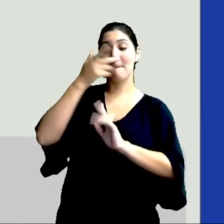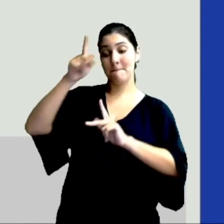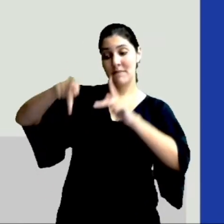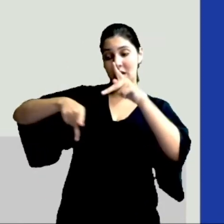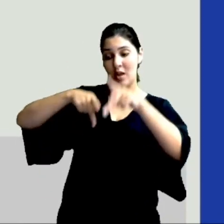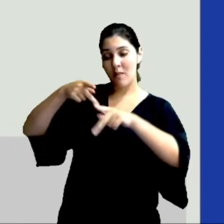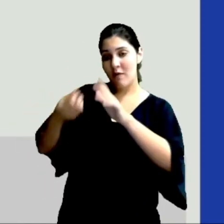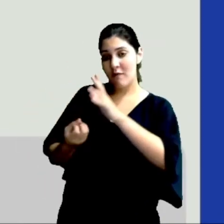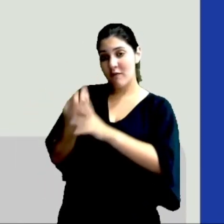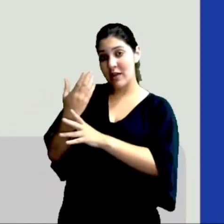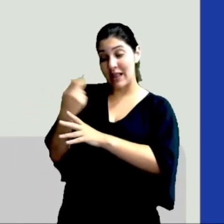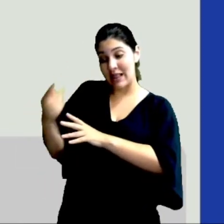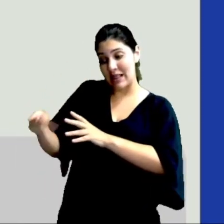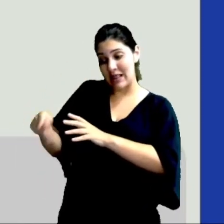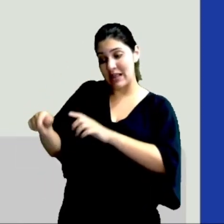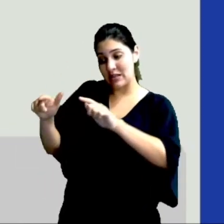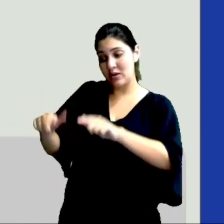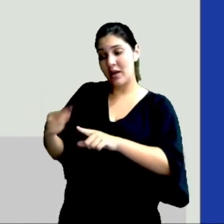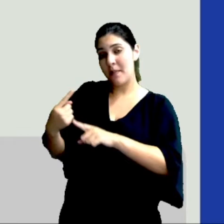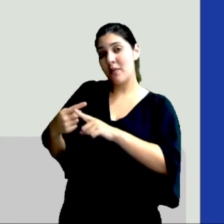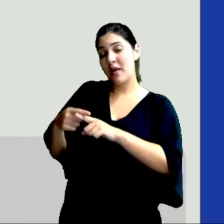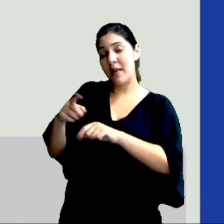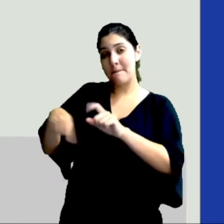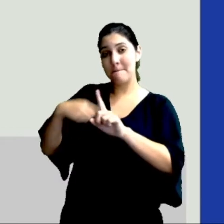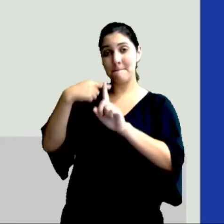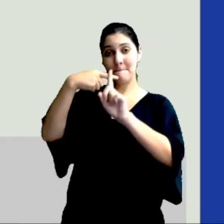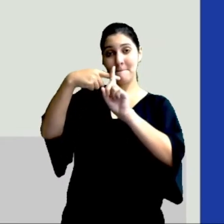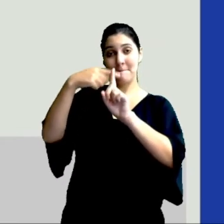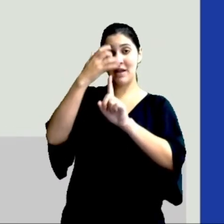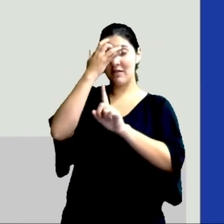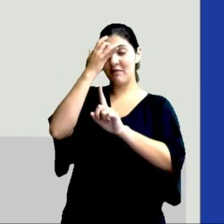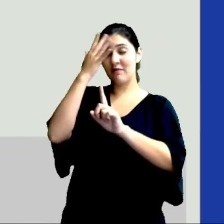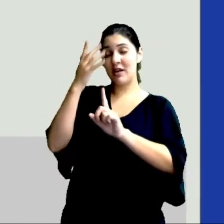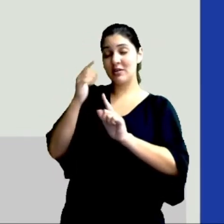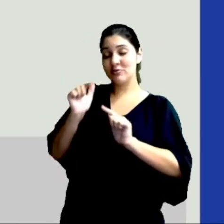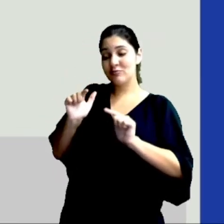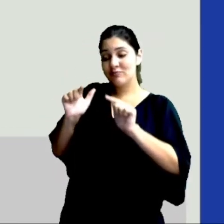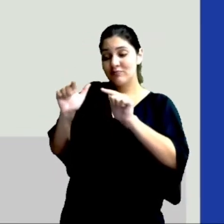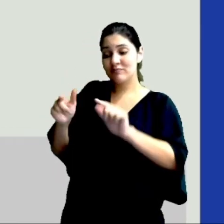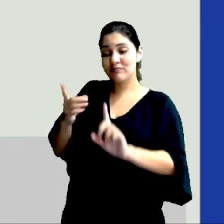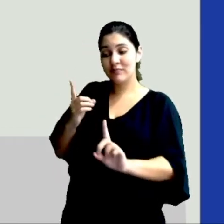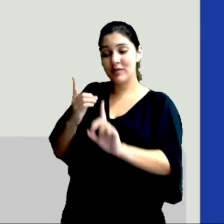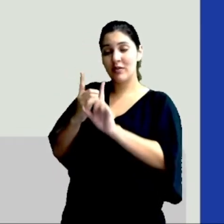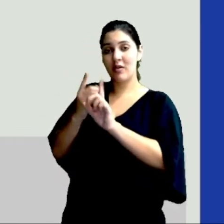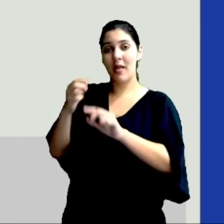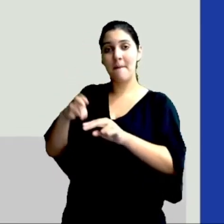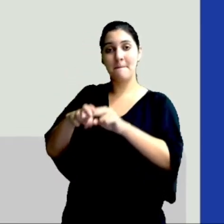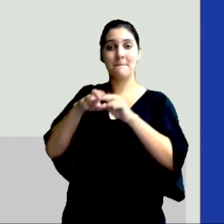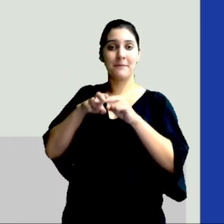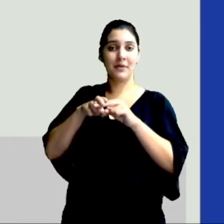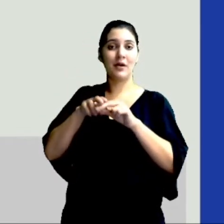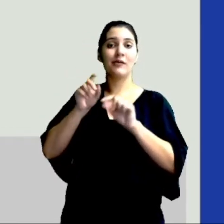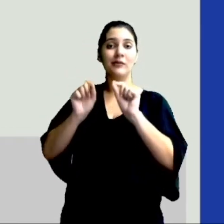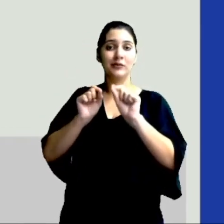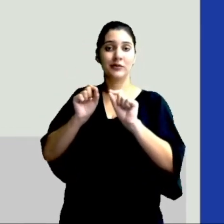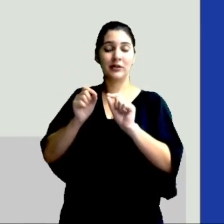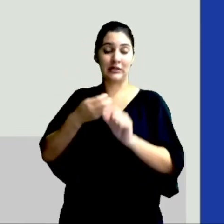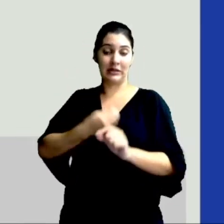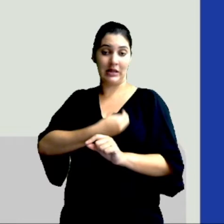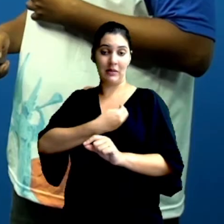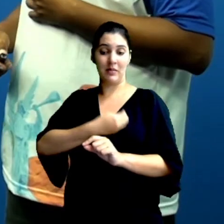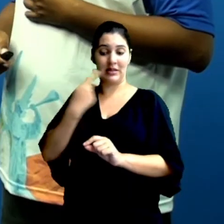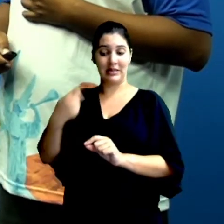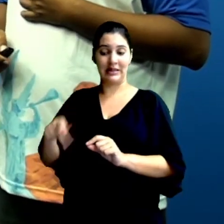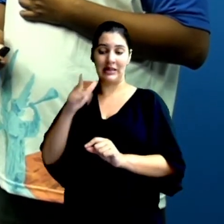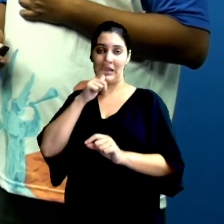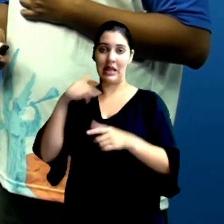se originaram nessa região. Por quê? Porque era muito mais fácil você localizar-se nessa região por conta da presença desse